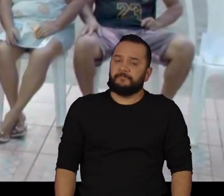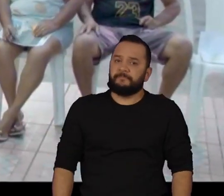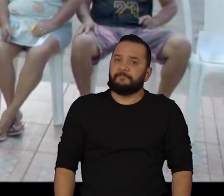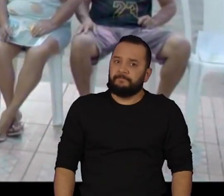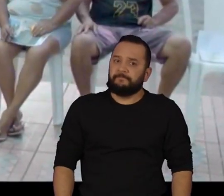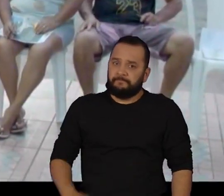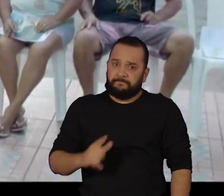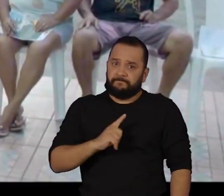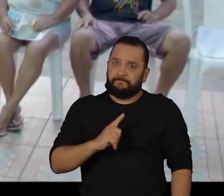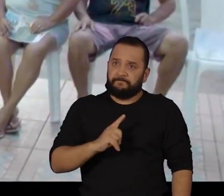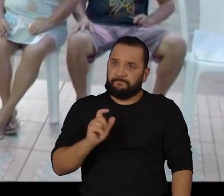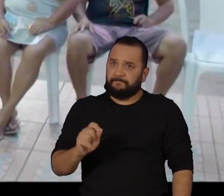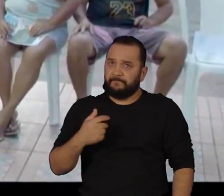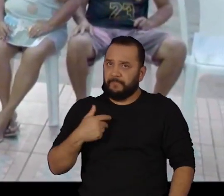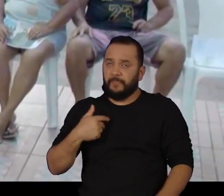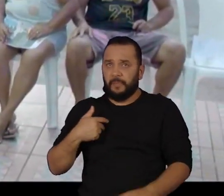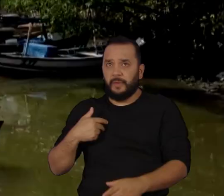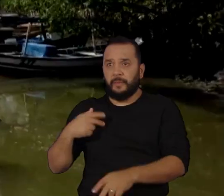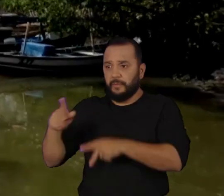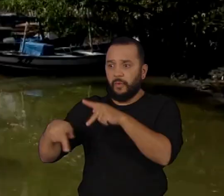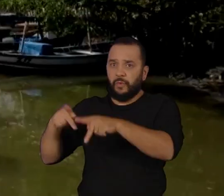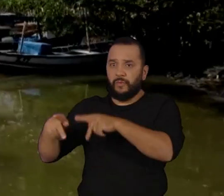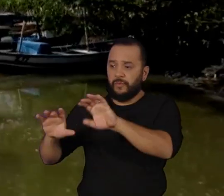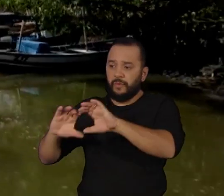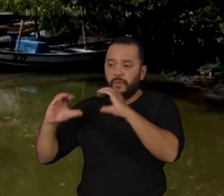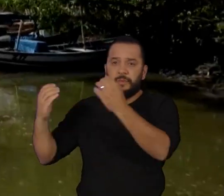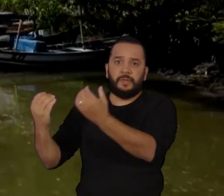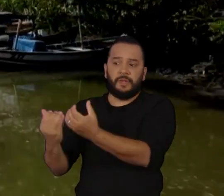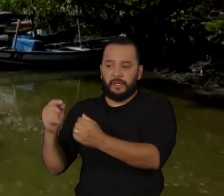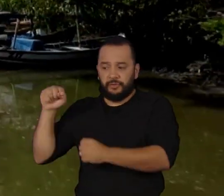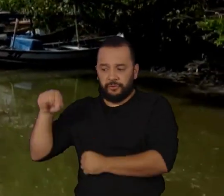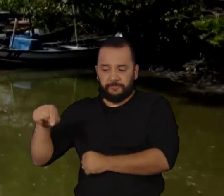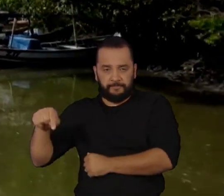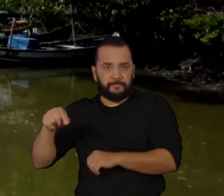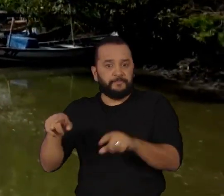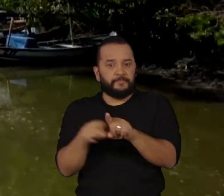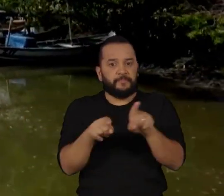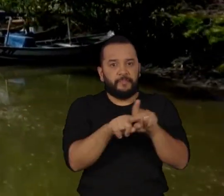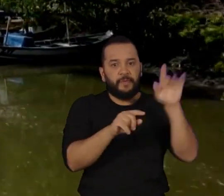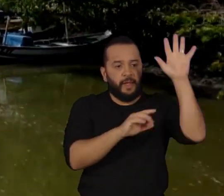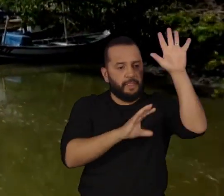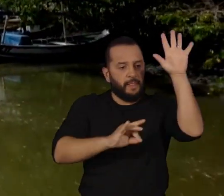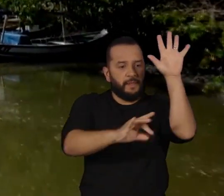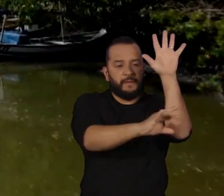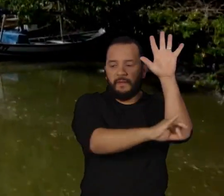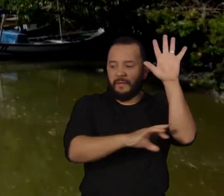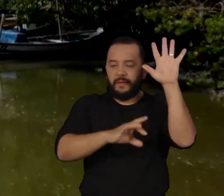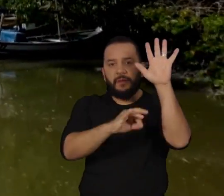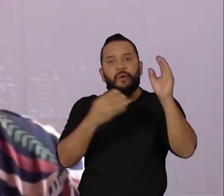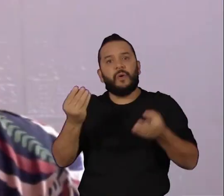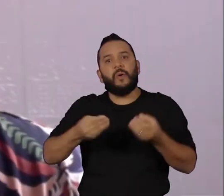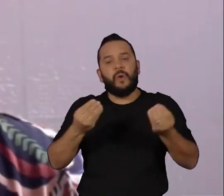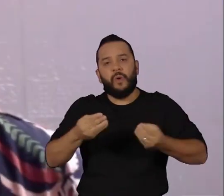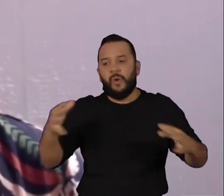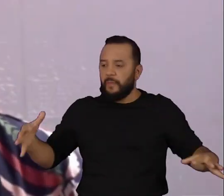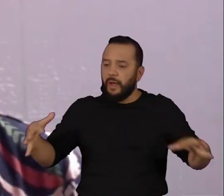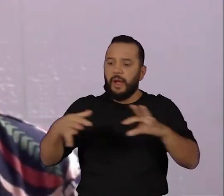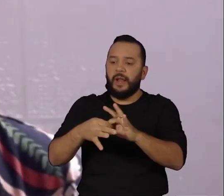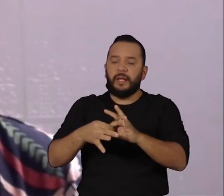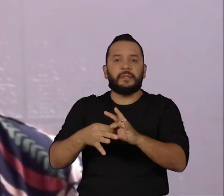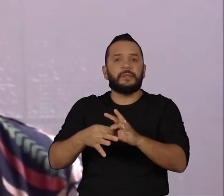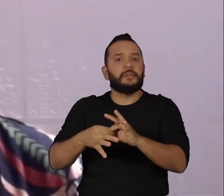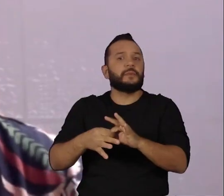A relação entre as comunidades extrativistas e o manguezal está em foco. Eu entendo essa